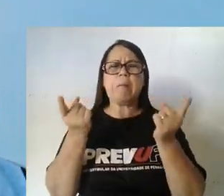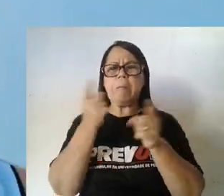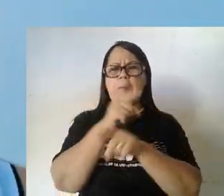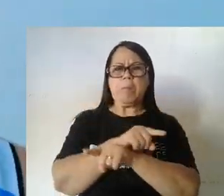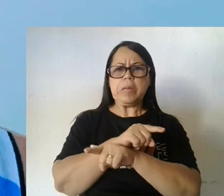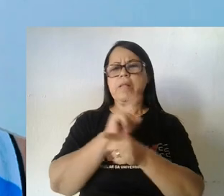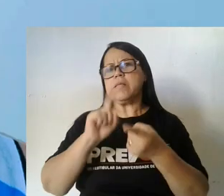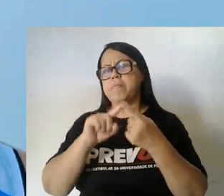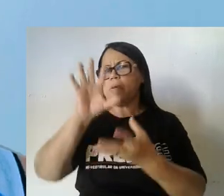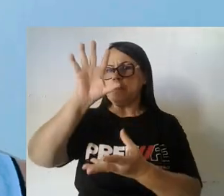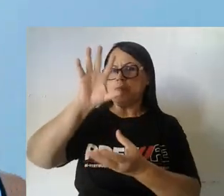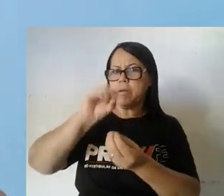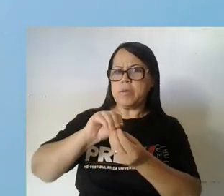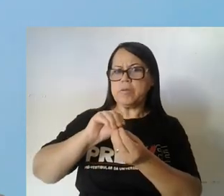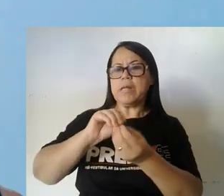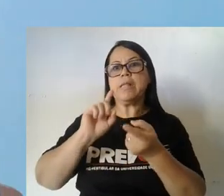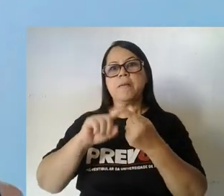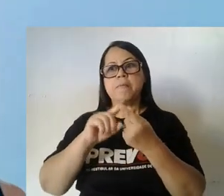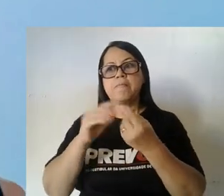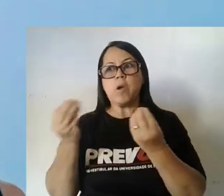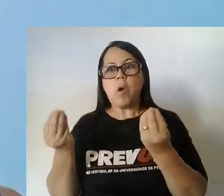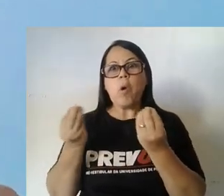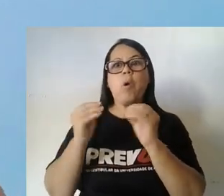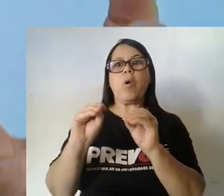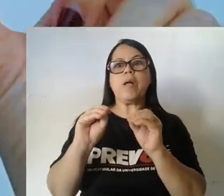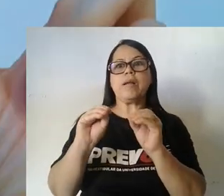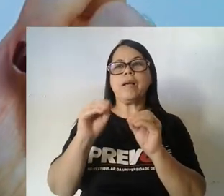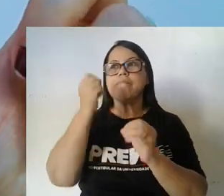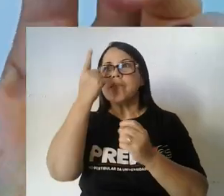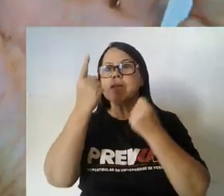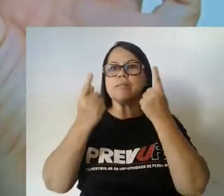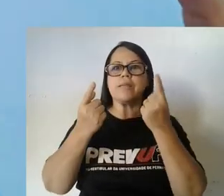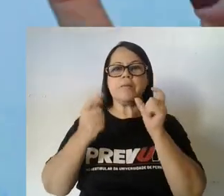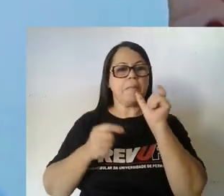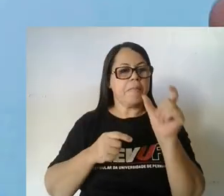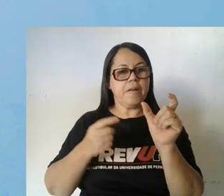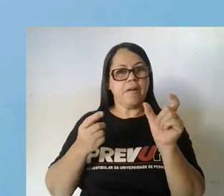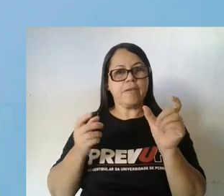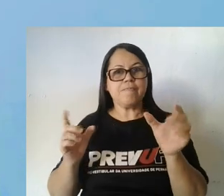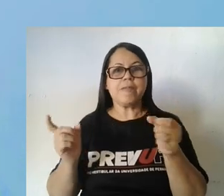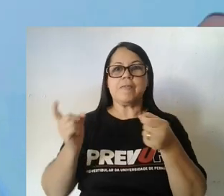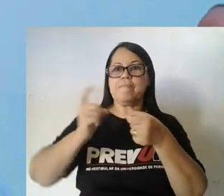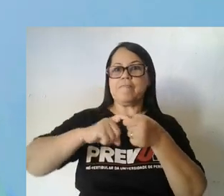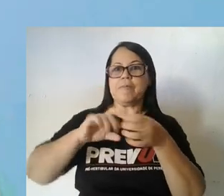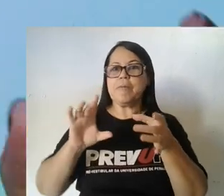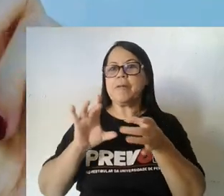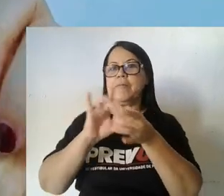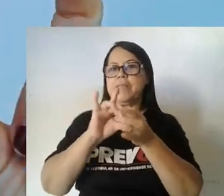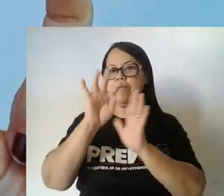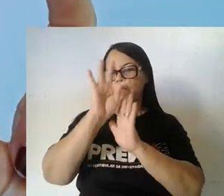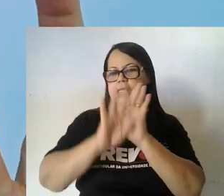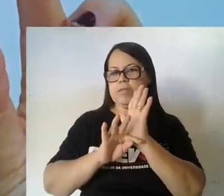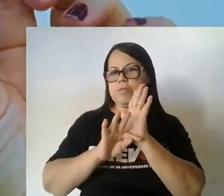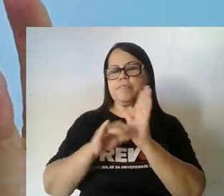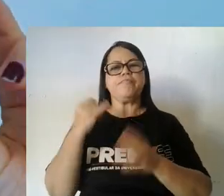para resumir ideias, para adicionar uma outra ideia. Então, são aquelas palavrinhas que a gente usa para ligar as partes do texto. Então, isso é